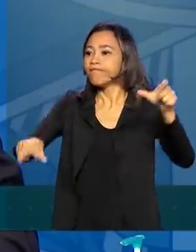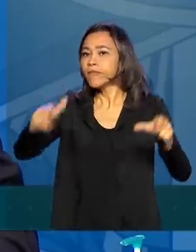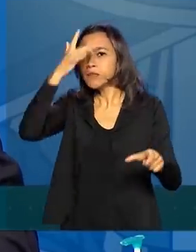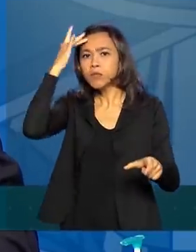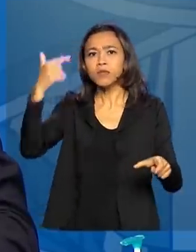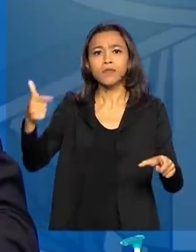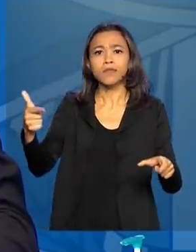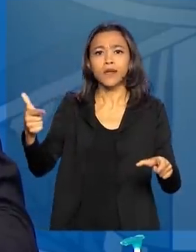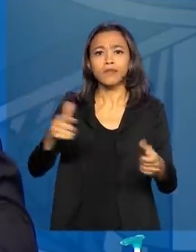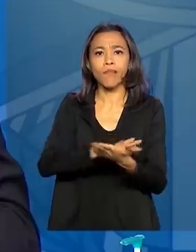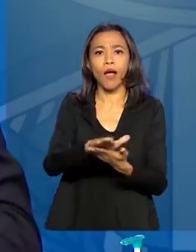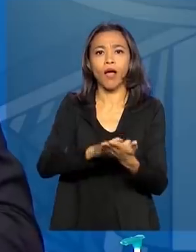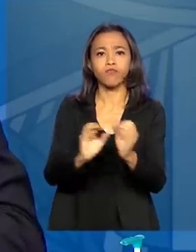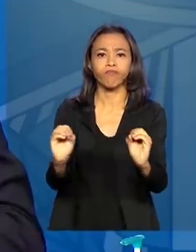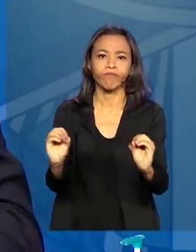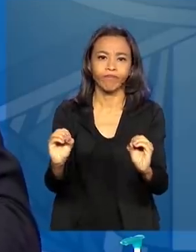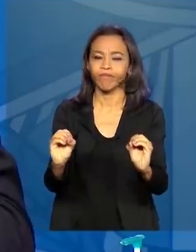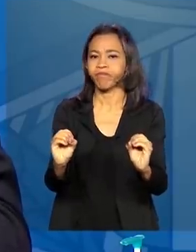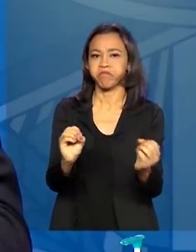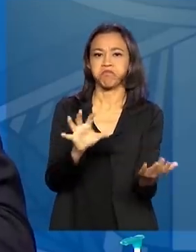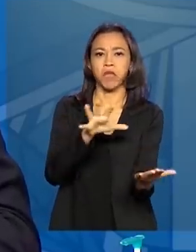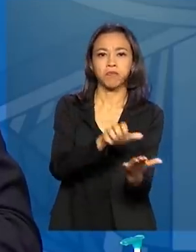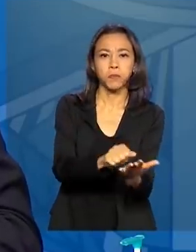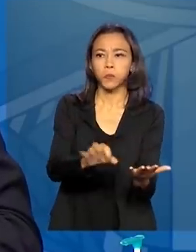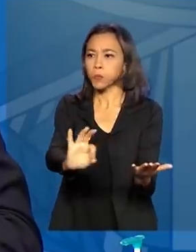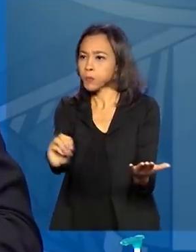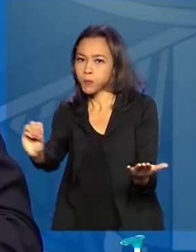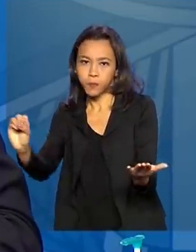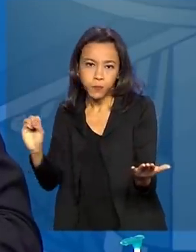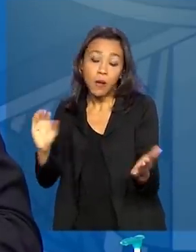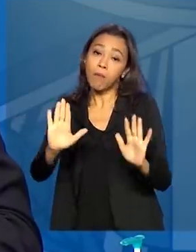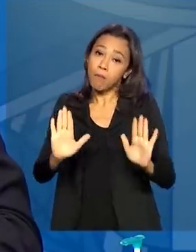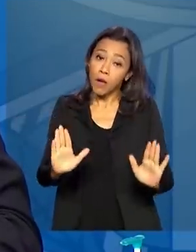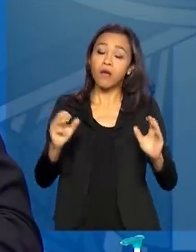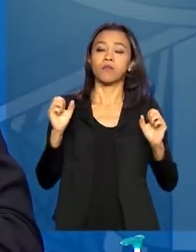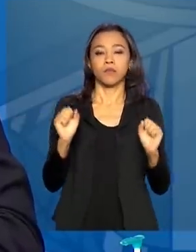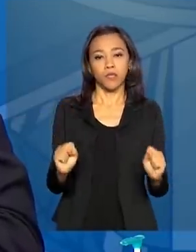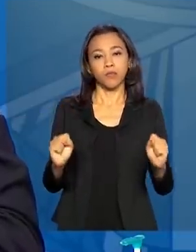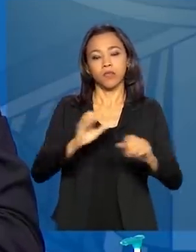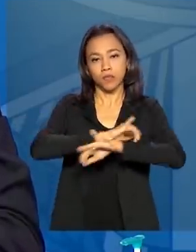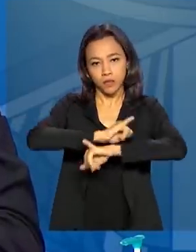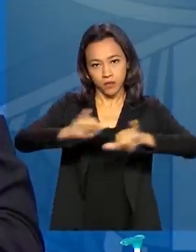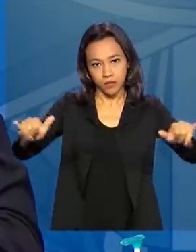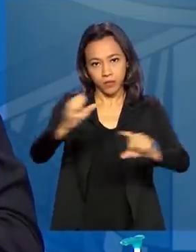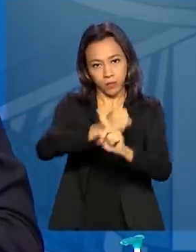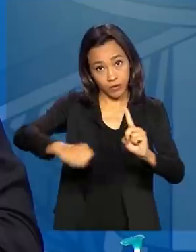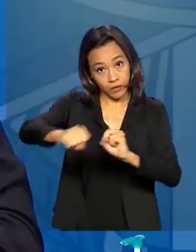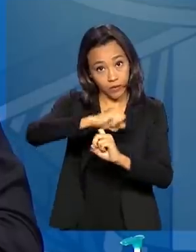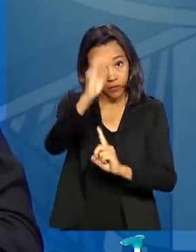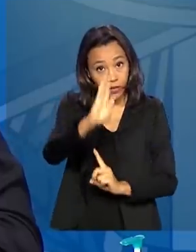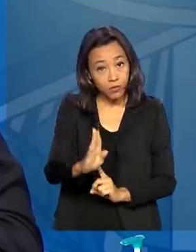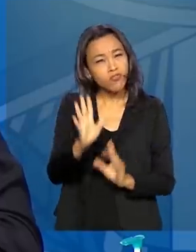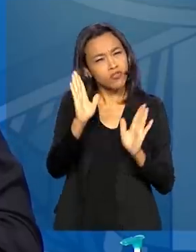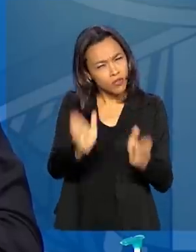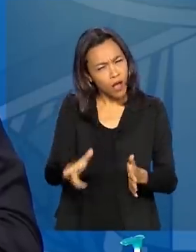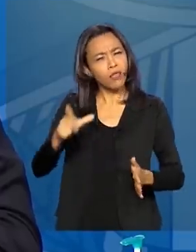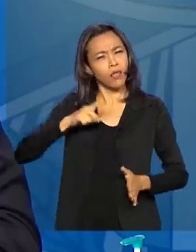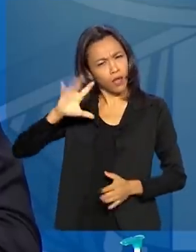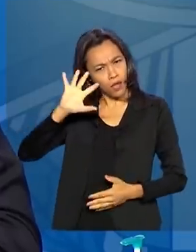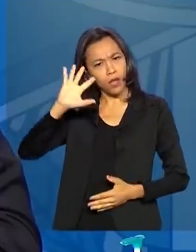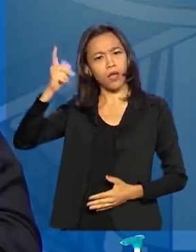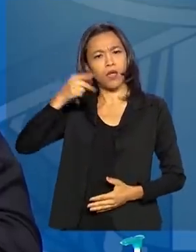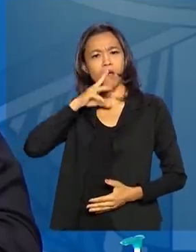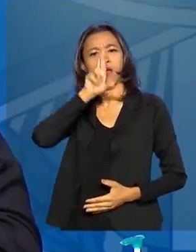em base nenhuma, mas o que a gente pode afirmar para a sociedade brasileira é que nós já temos a solução